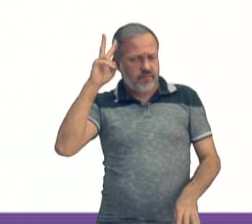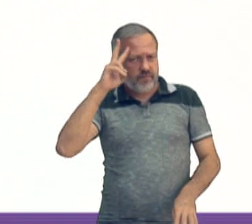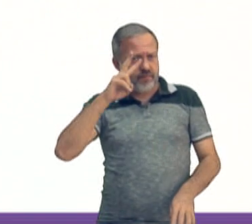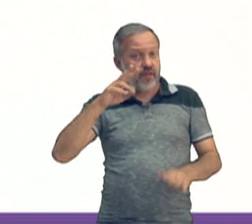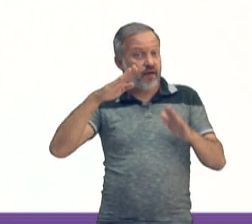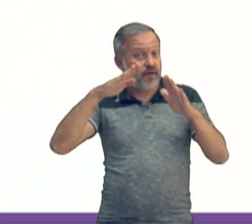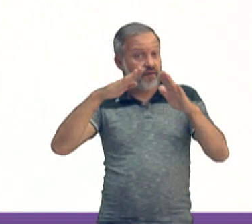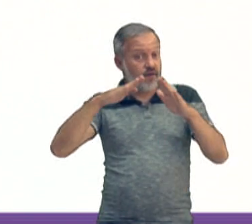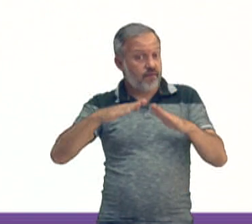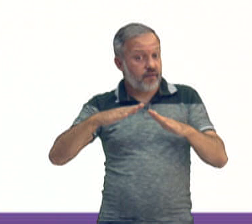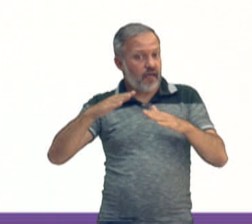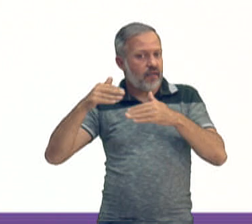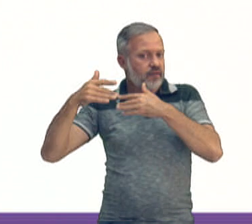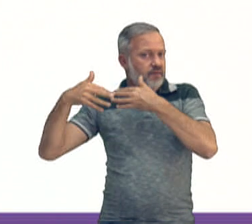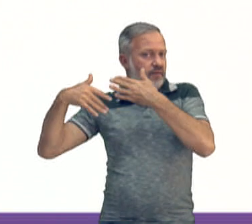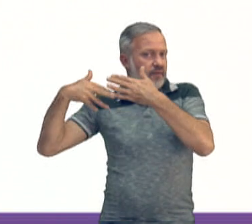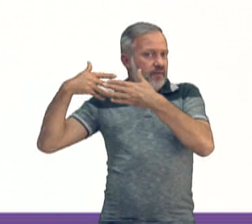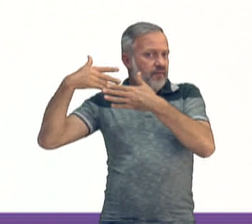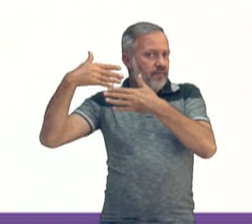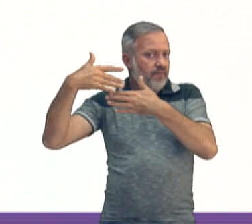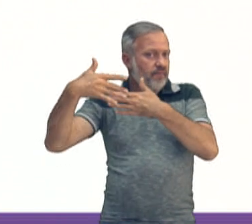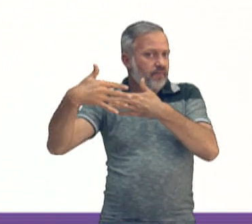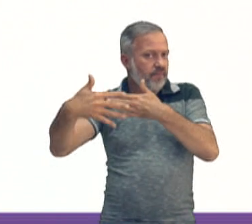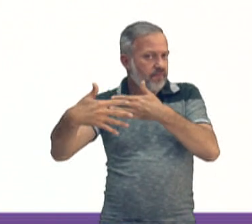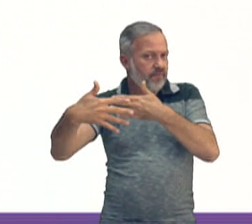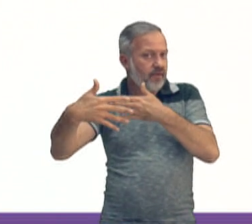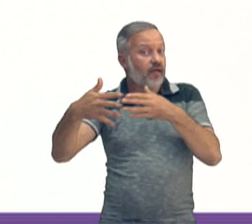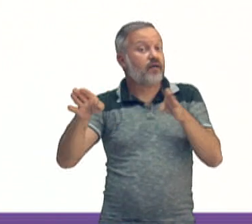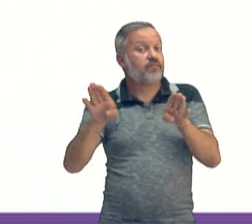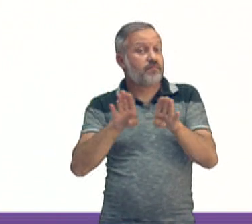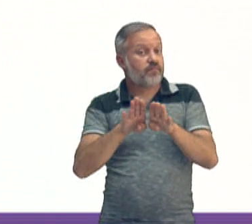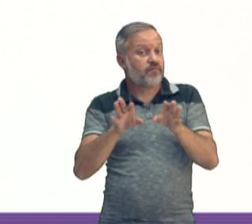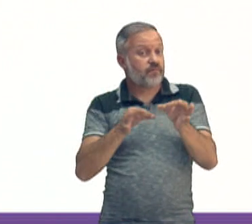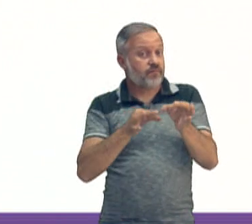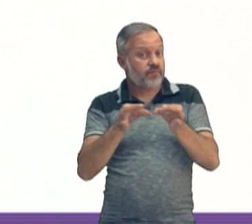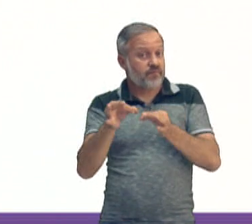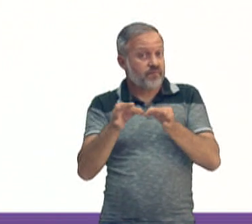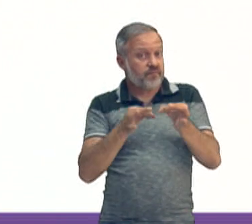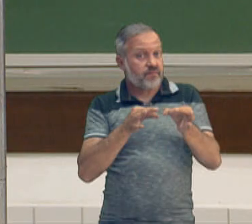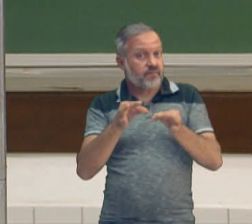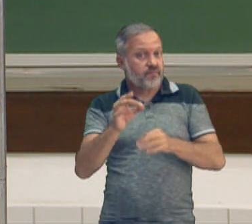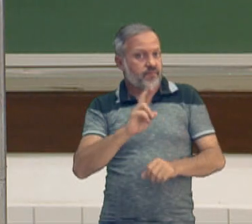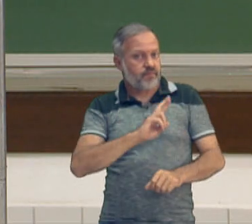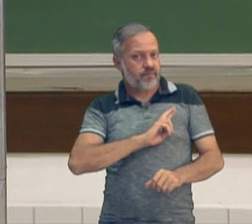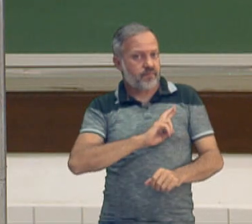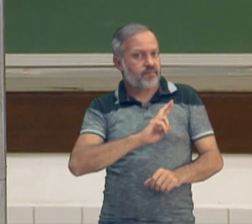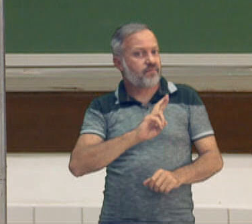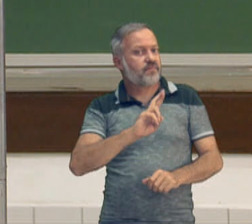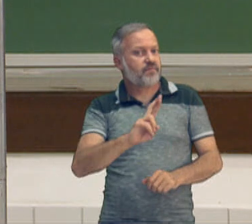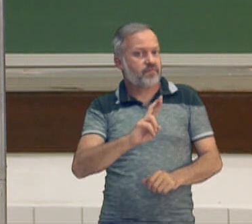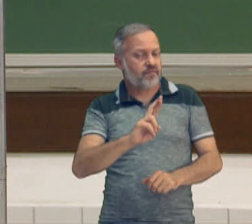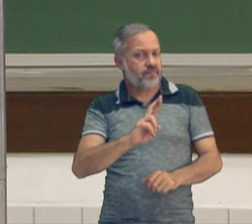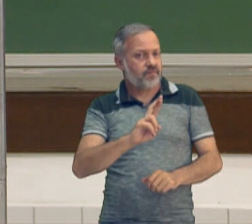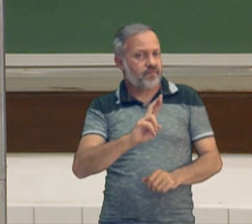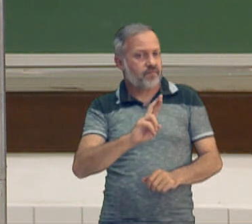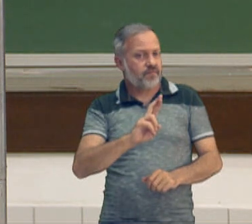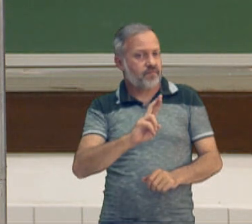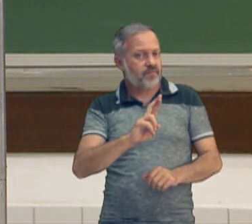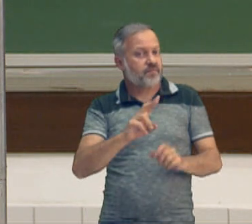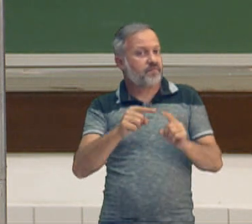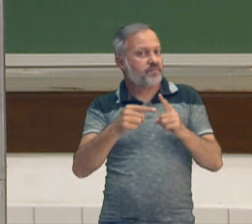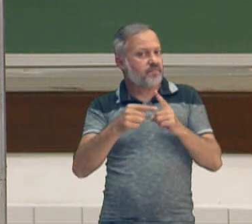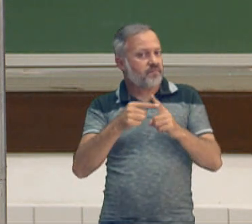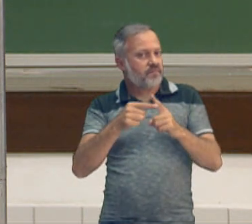manutenção da tradição oral e na memória das organizações religiosas. Então, falamos de contação de história como forma de